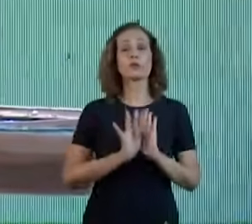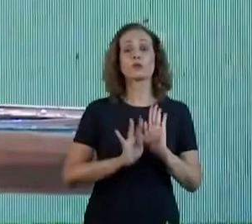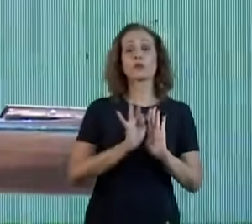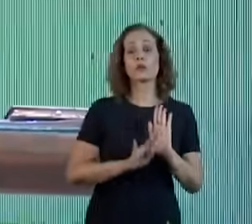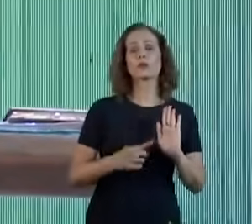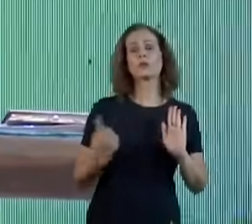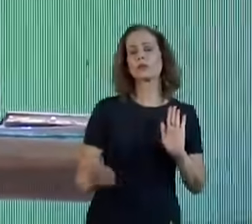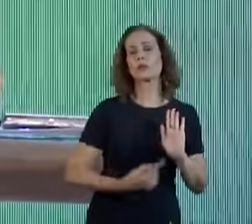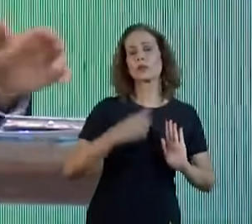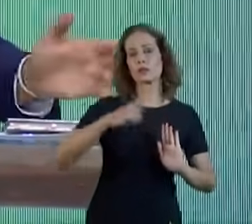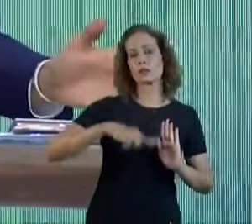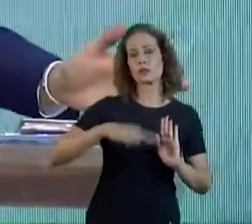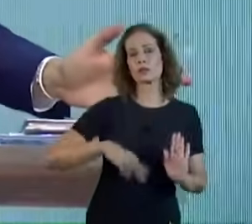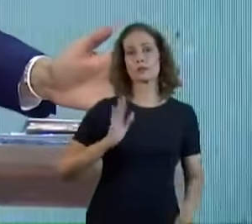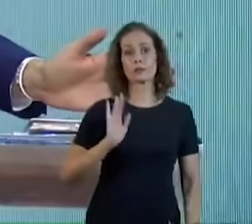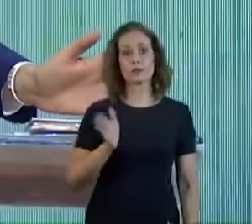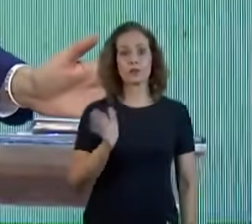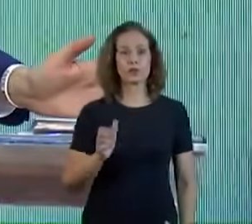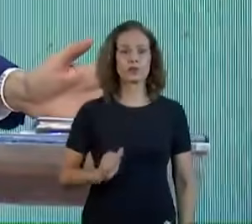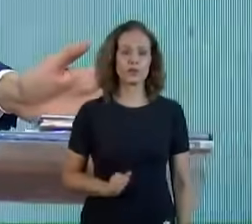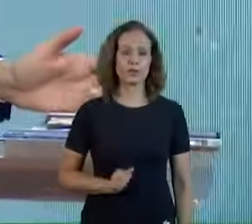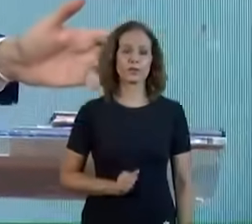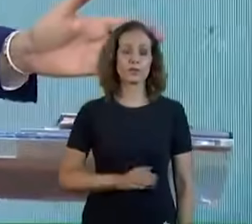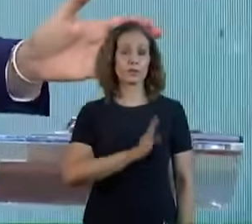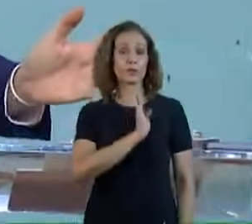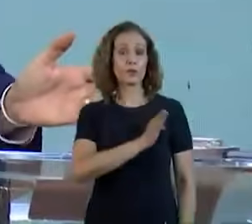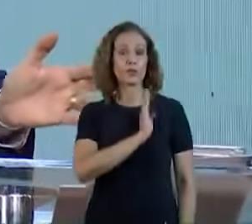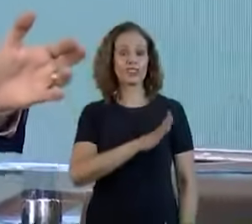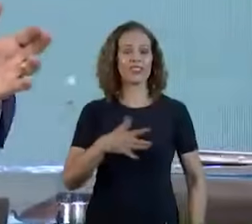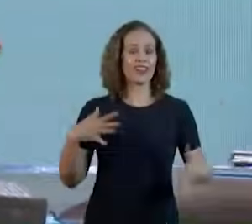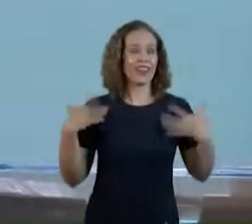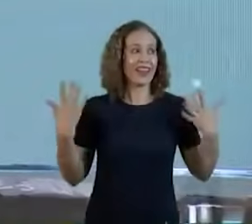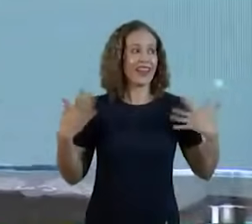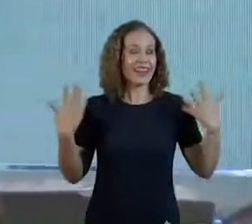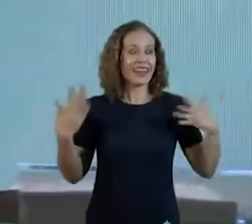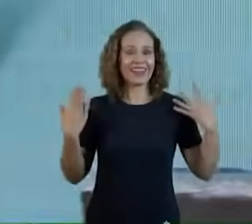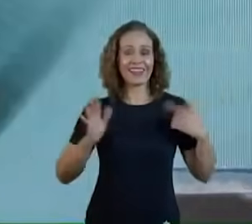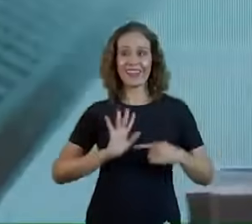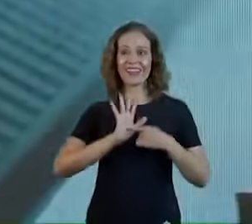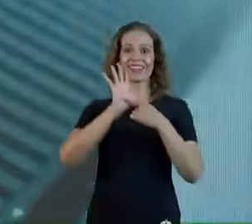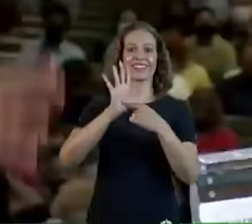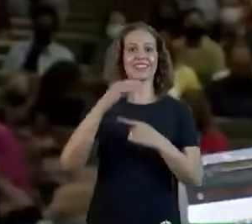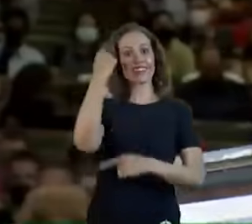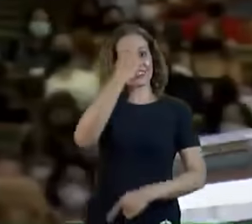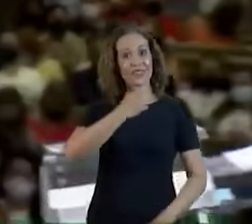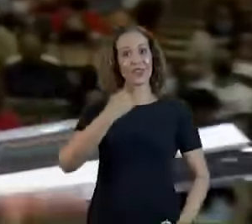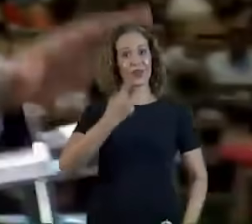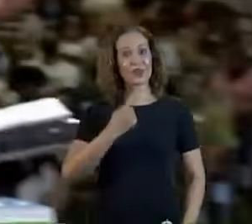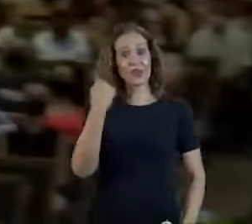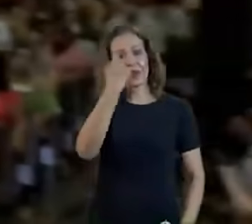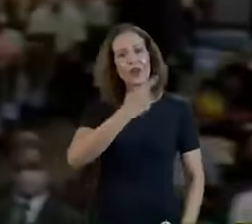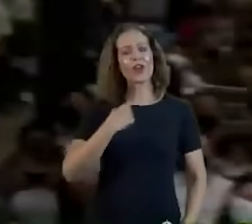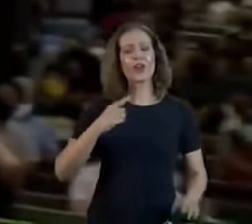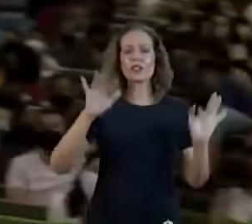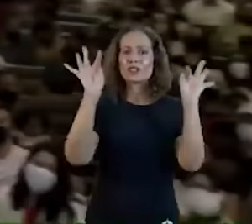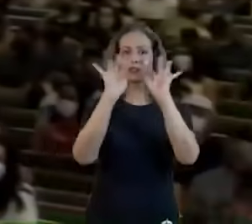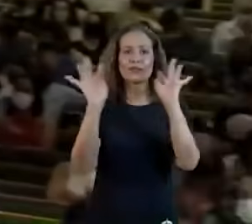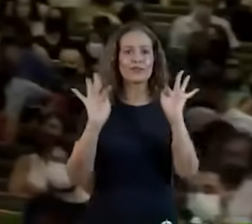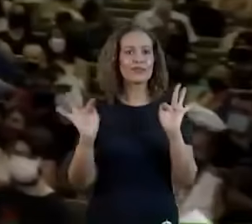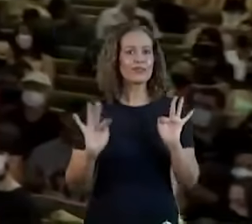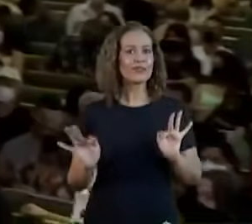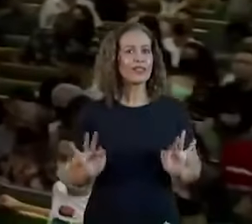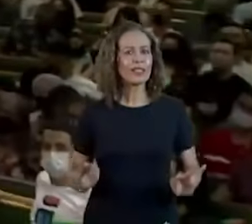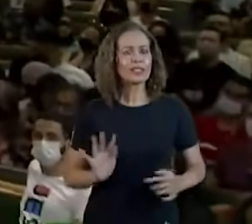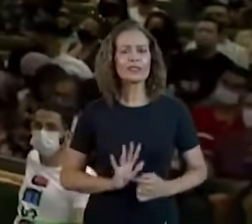nós acabamos de ler. A alegria do coração transparece no rosto. Um rosto feliz fala de